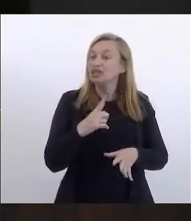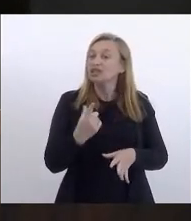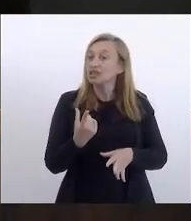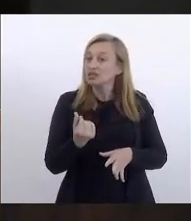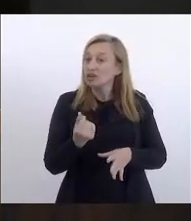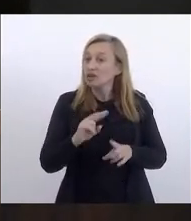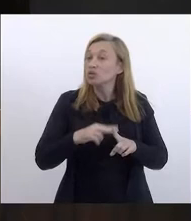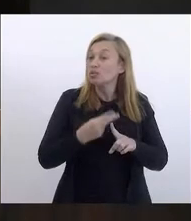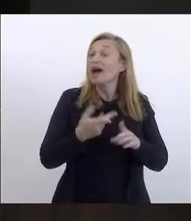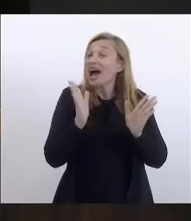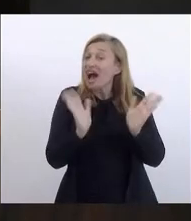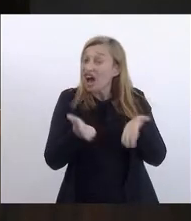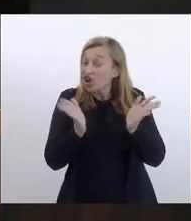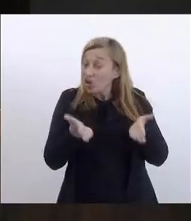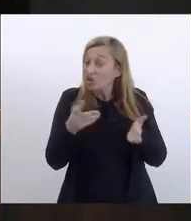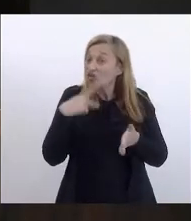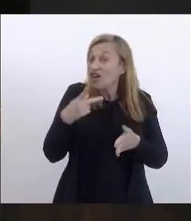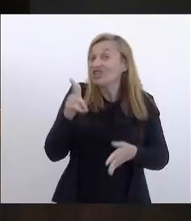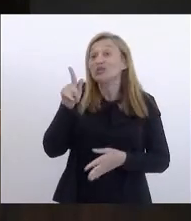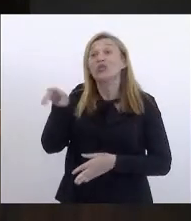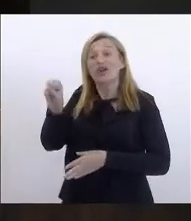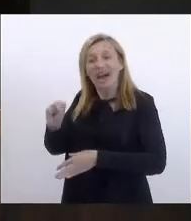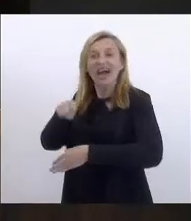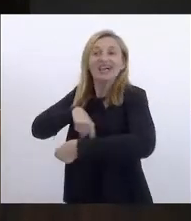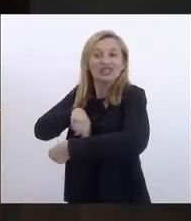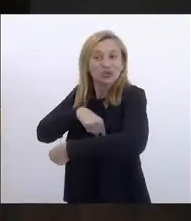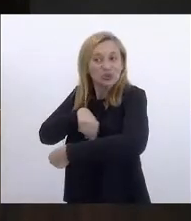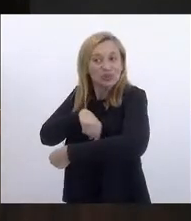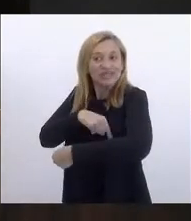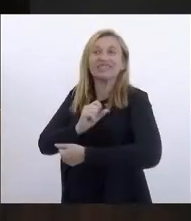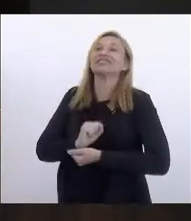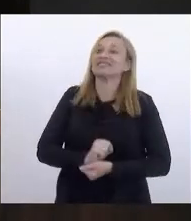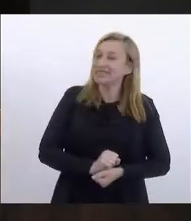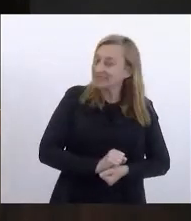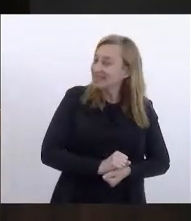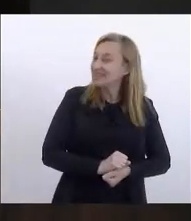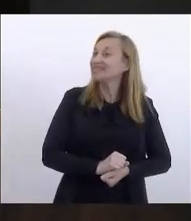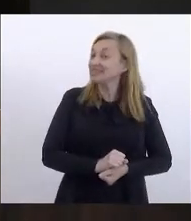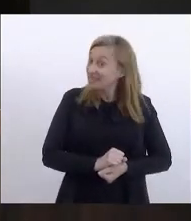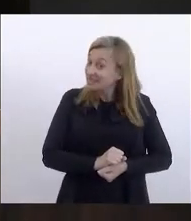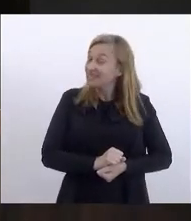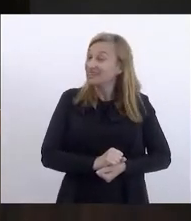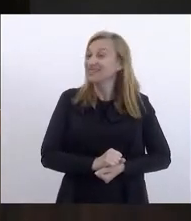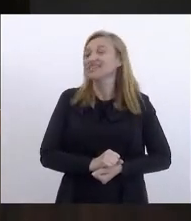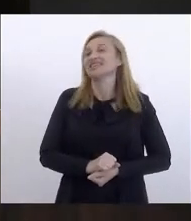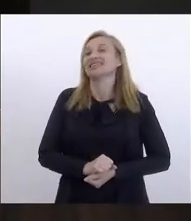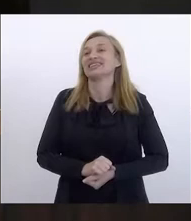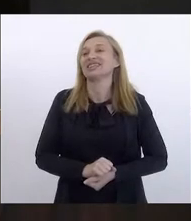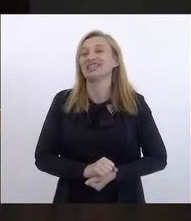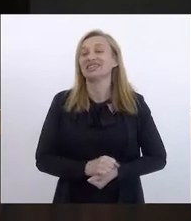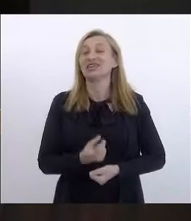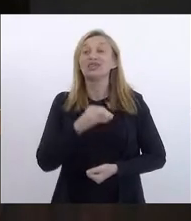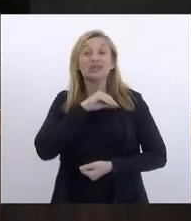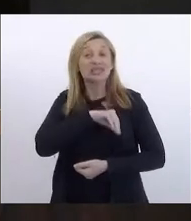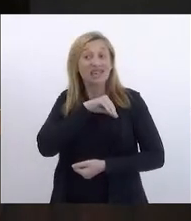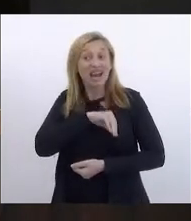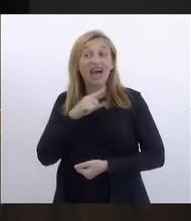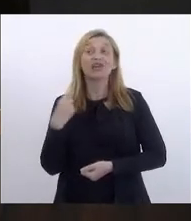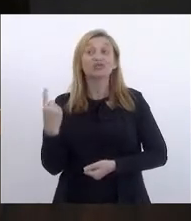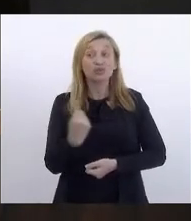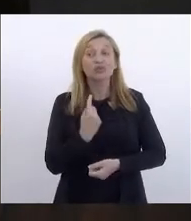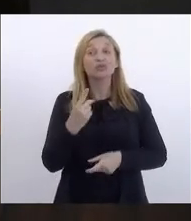exatamente eu estou falando do gás de cozinha que é espoliado o salário da nossa